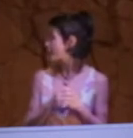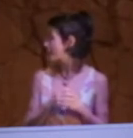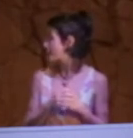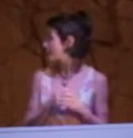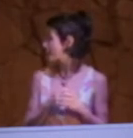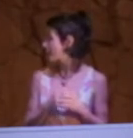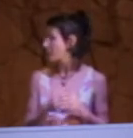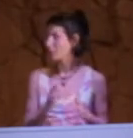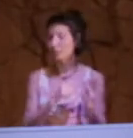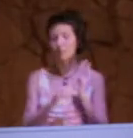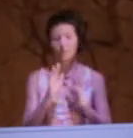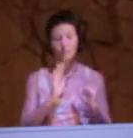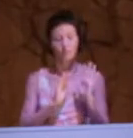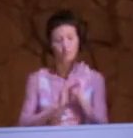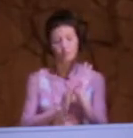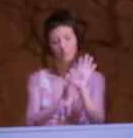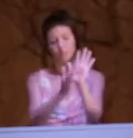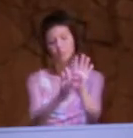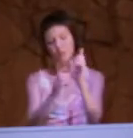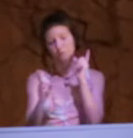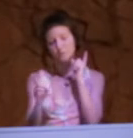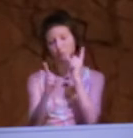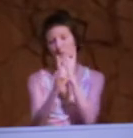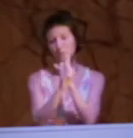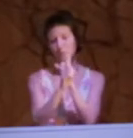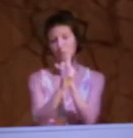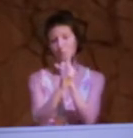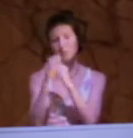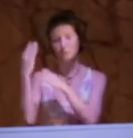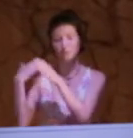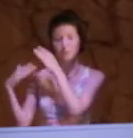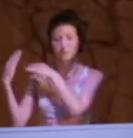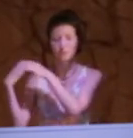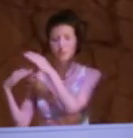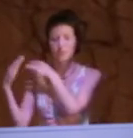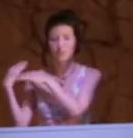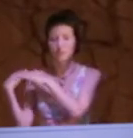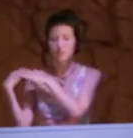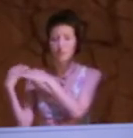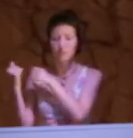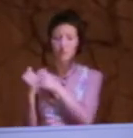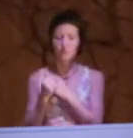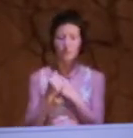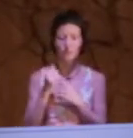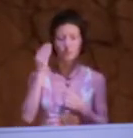me fazer um encontro com essa memória que eu falei para vocês lá atrás, que me fez ter emoções, me fez chorar.